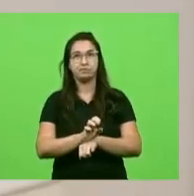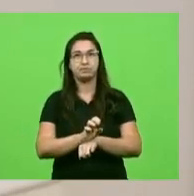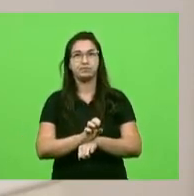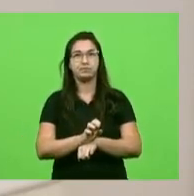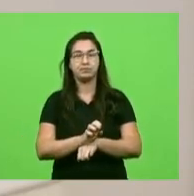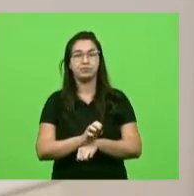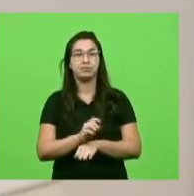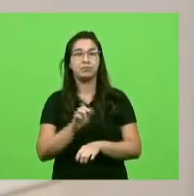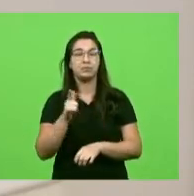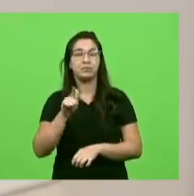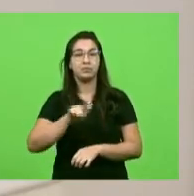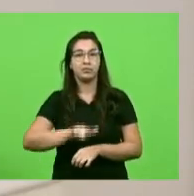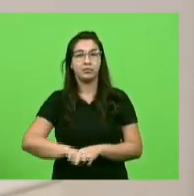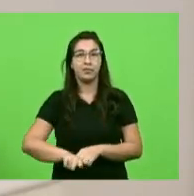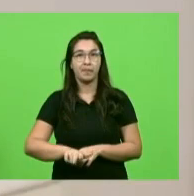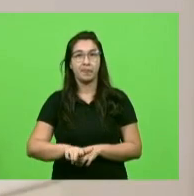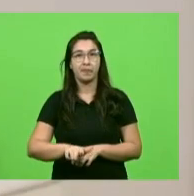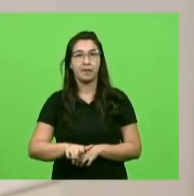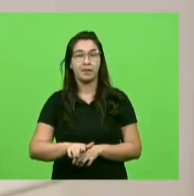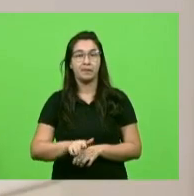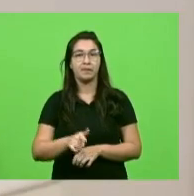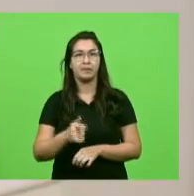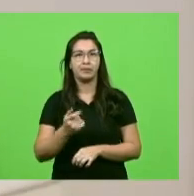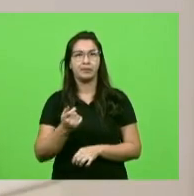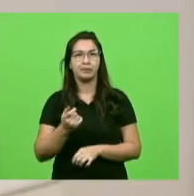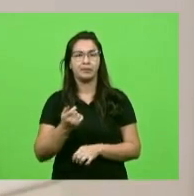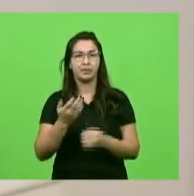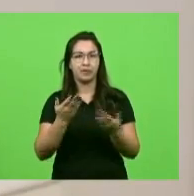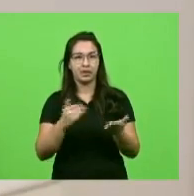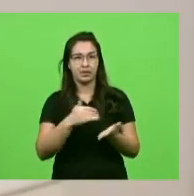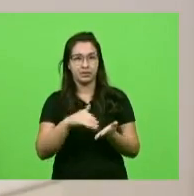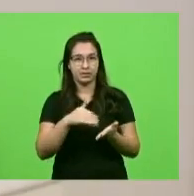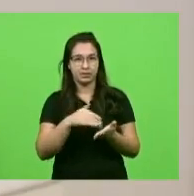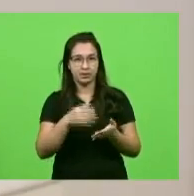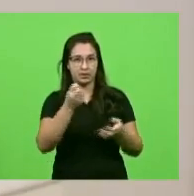considerando também ainda da determinação do senhor secretário